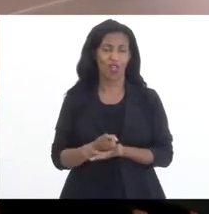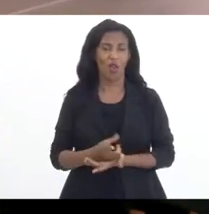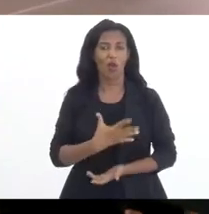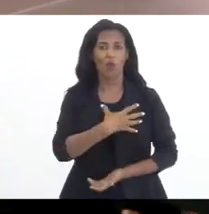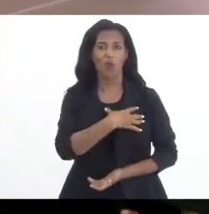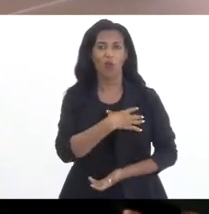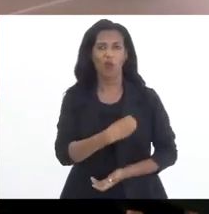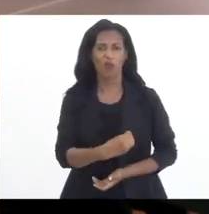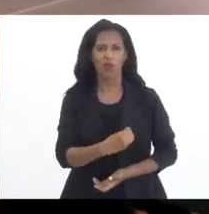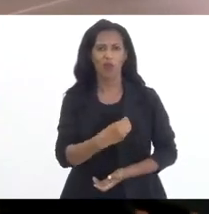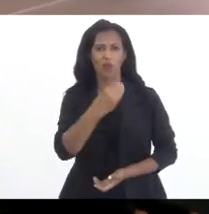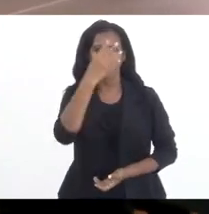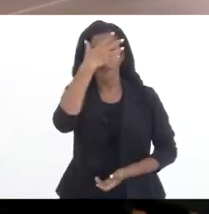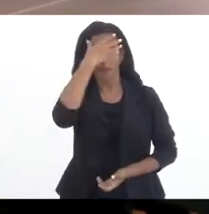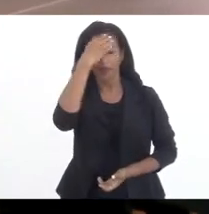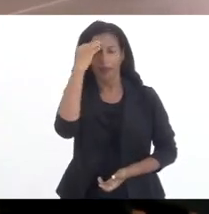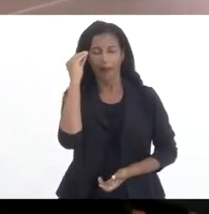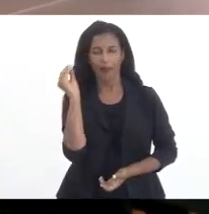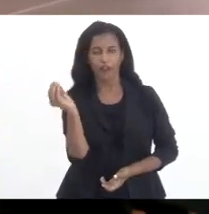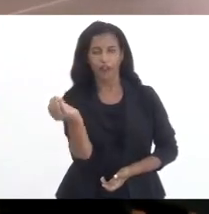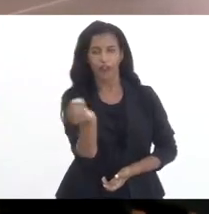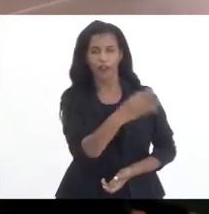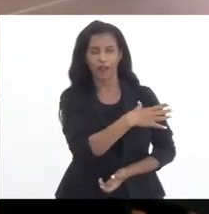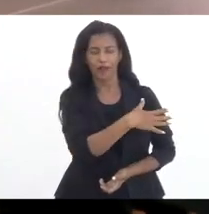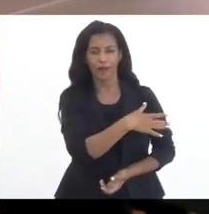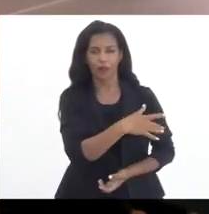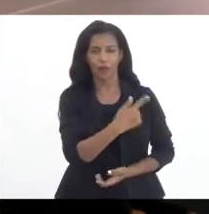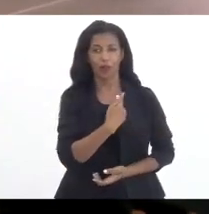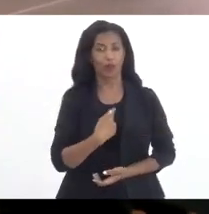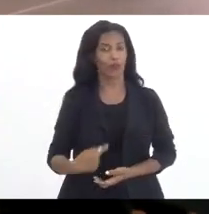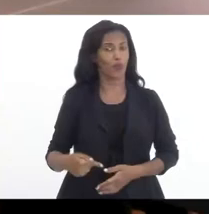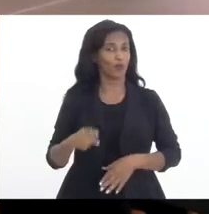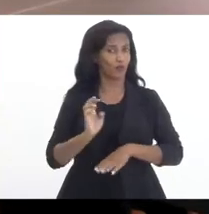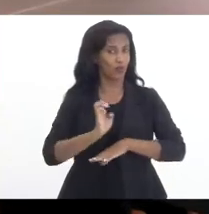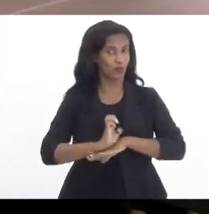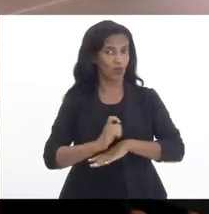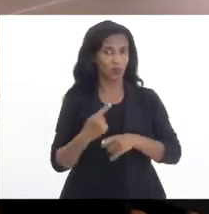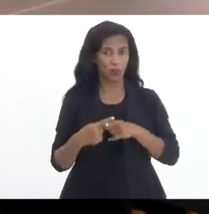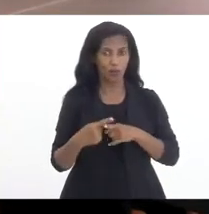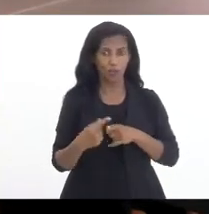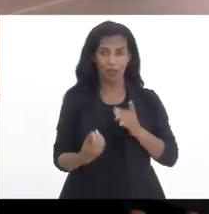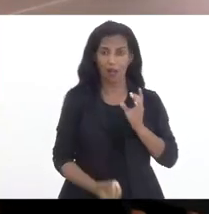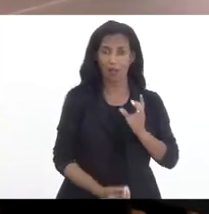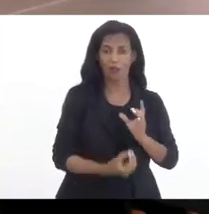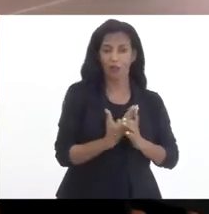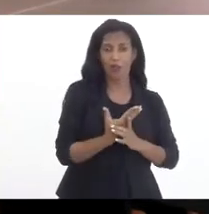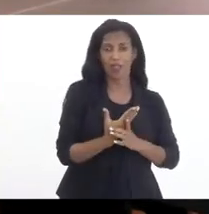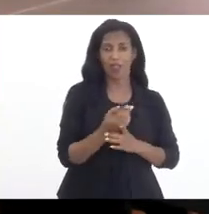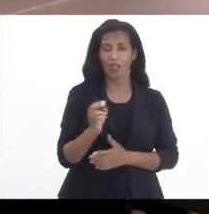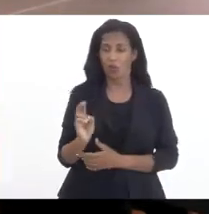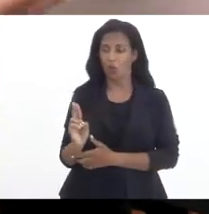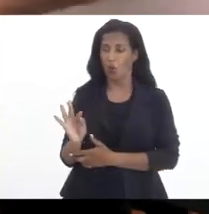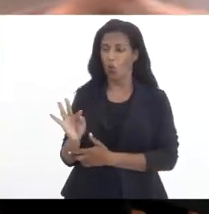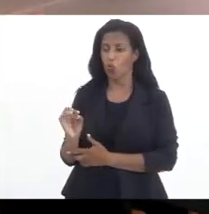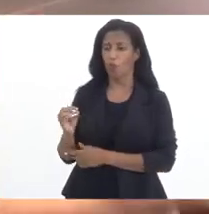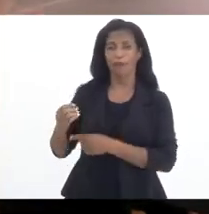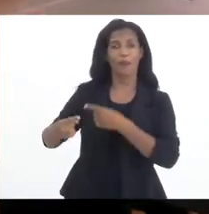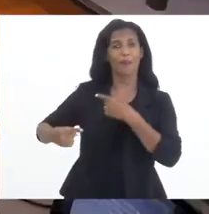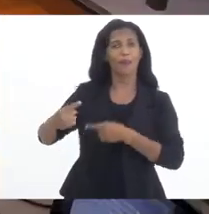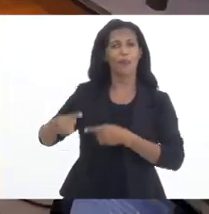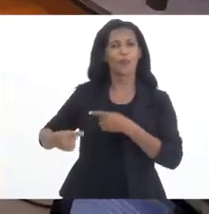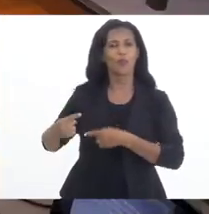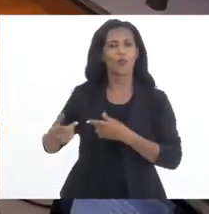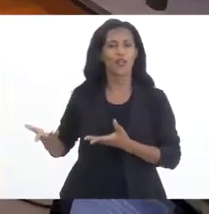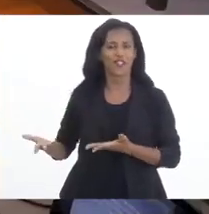esquecido no governo do Estado do Rio de Janeiro. Por quê? Porque ela foi criada numa utopia política